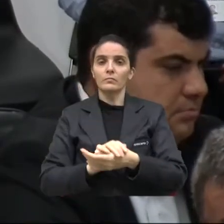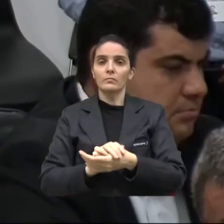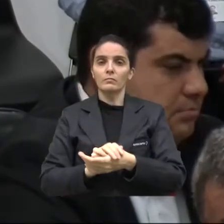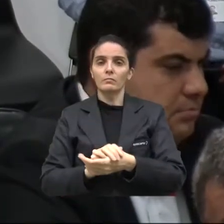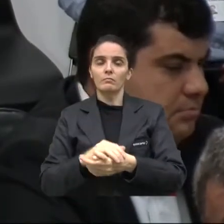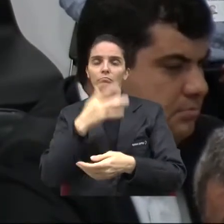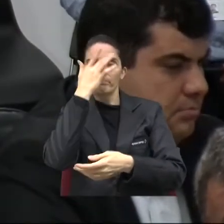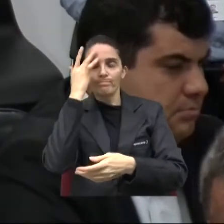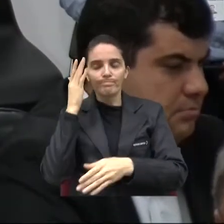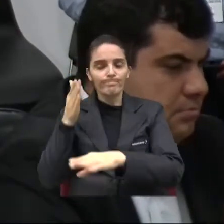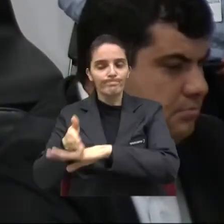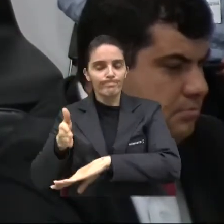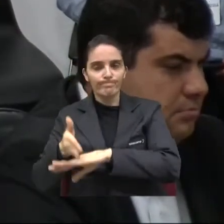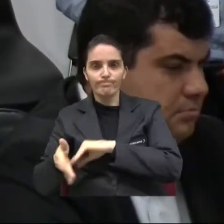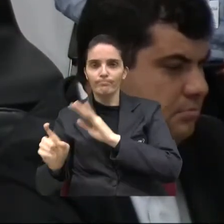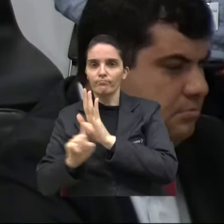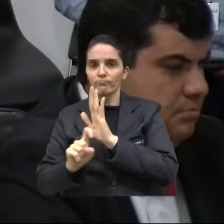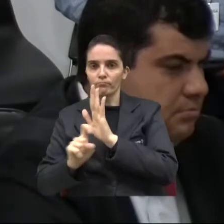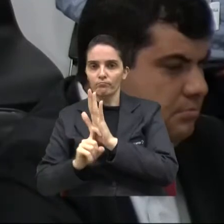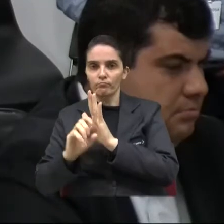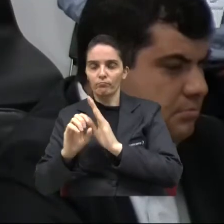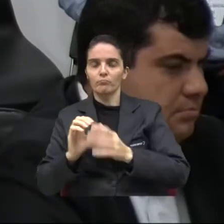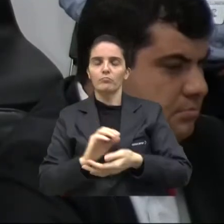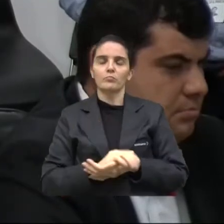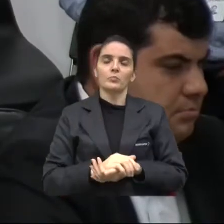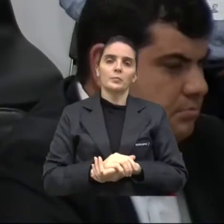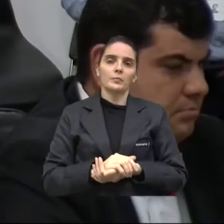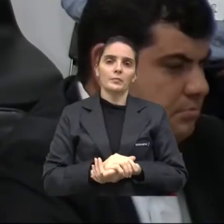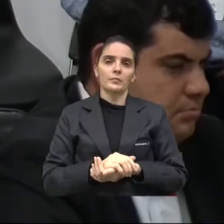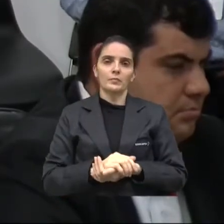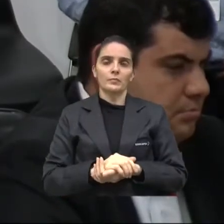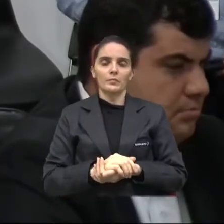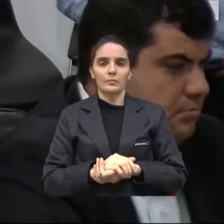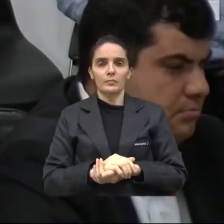droga, para guardar coisas ilícitas, que é